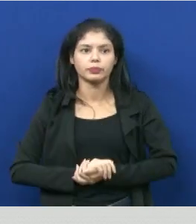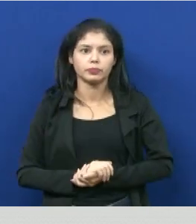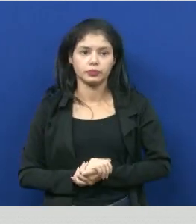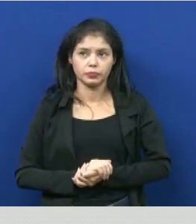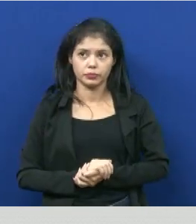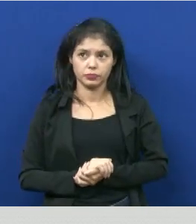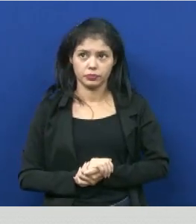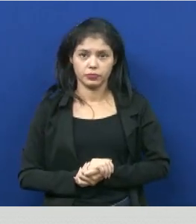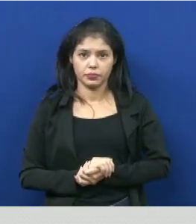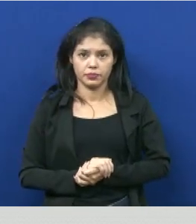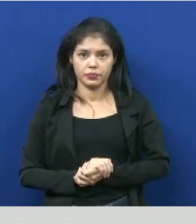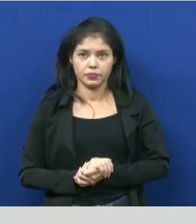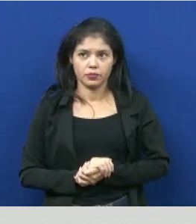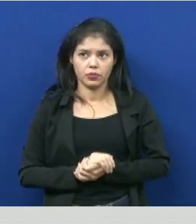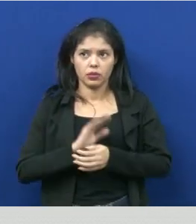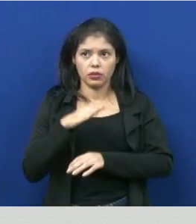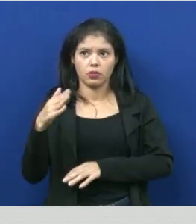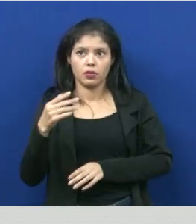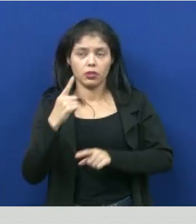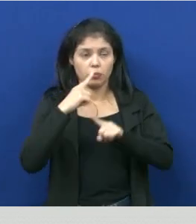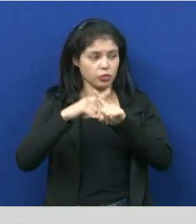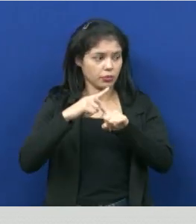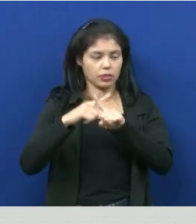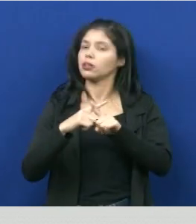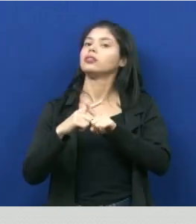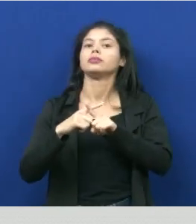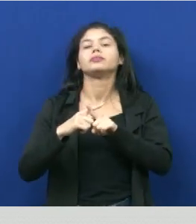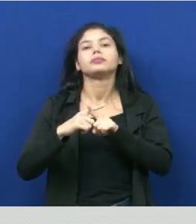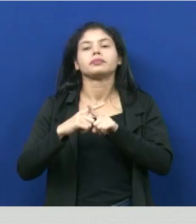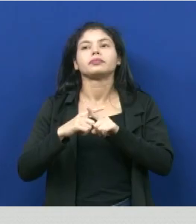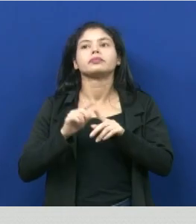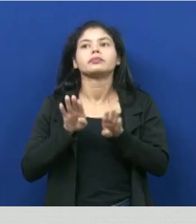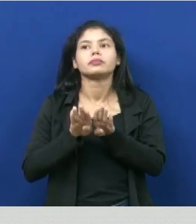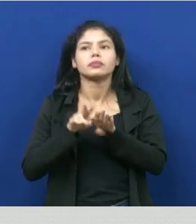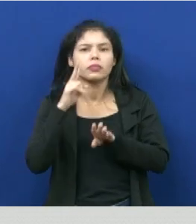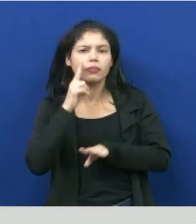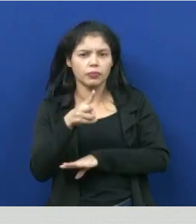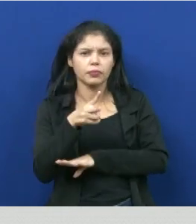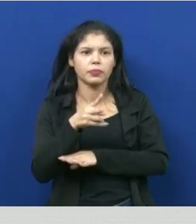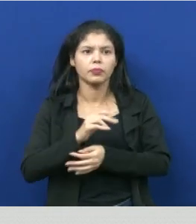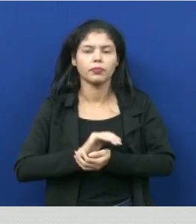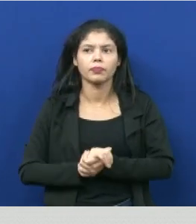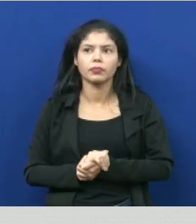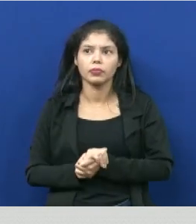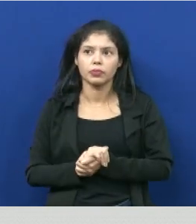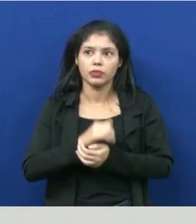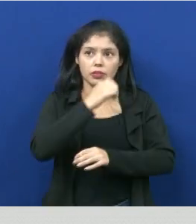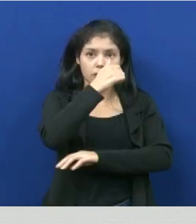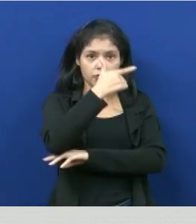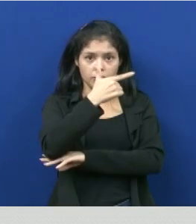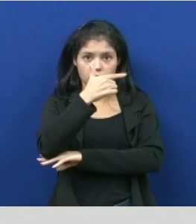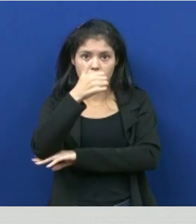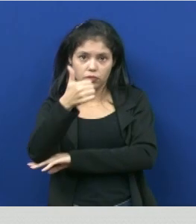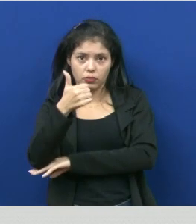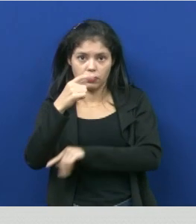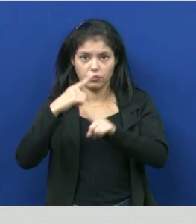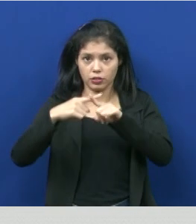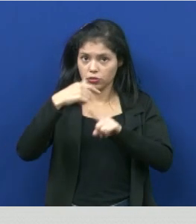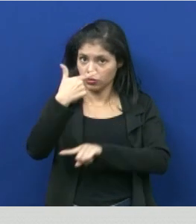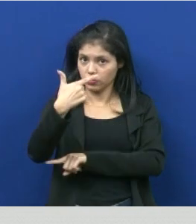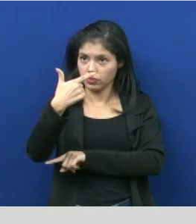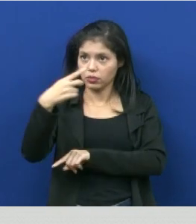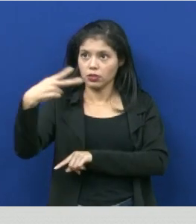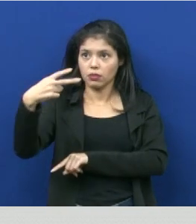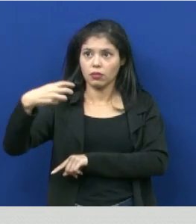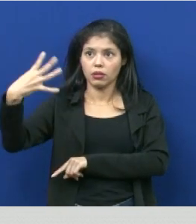No caso, ao multiplicar os meios pelos extremos, veja, 21 vezes 2,